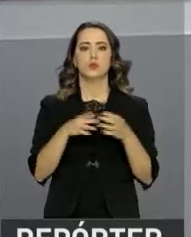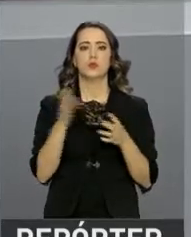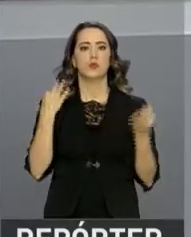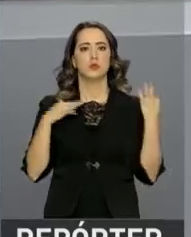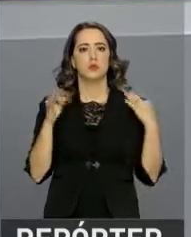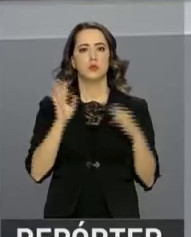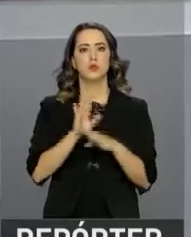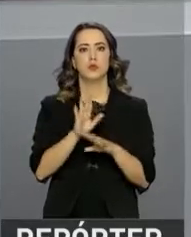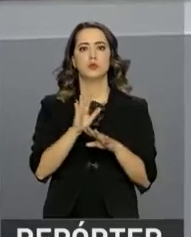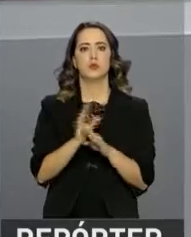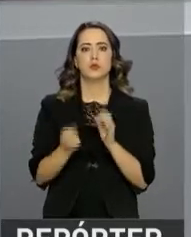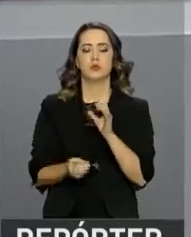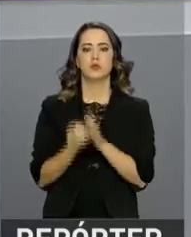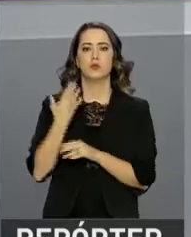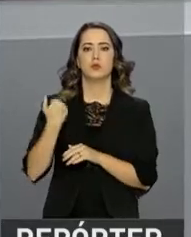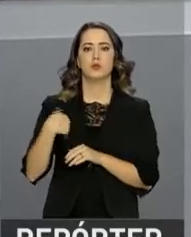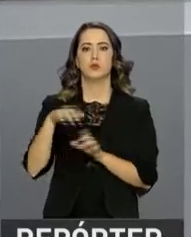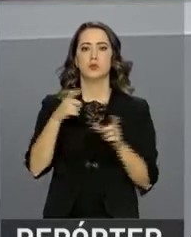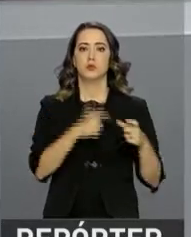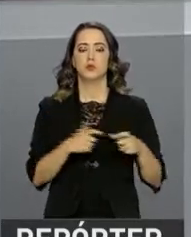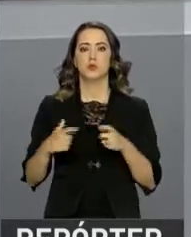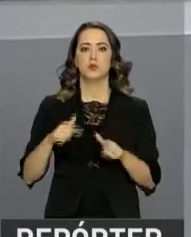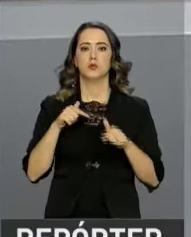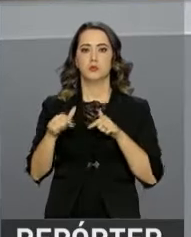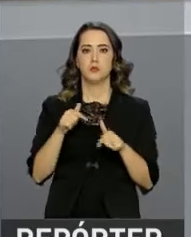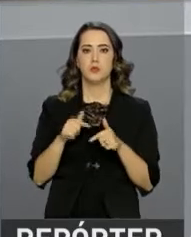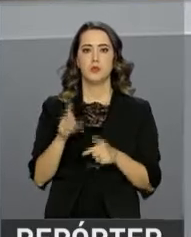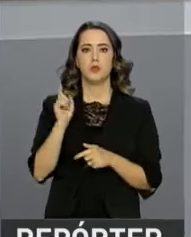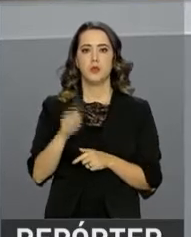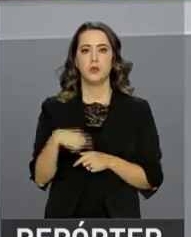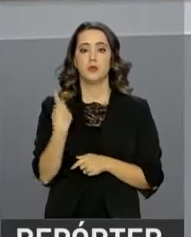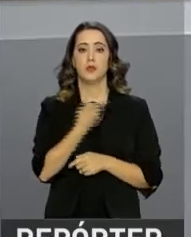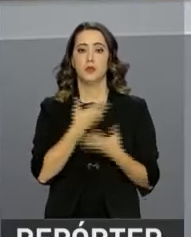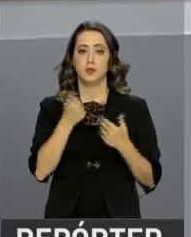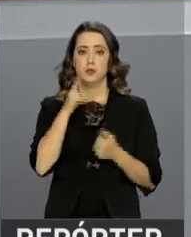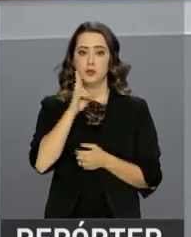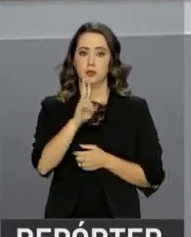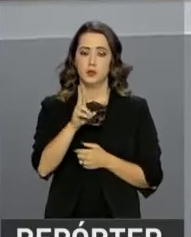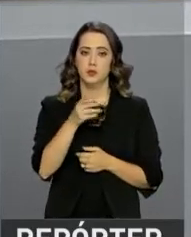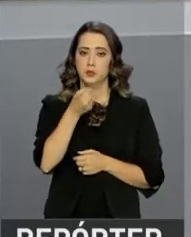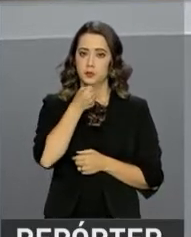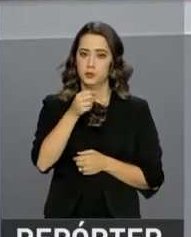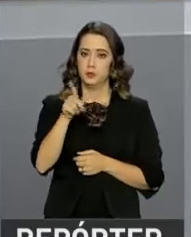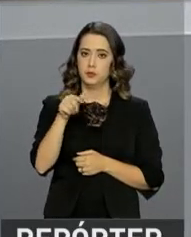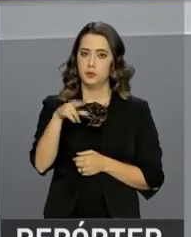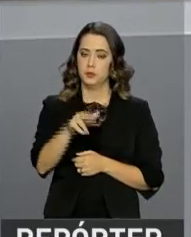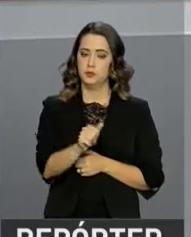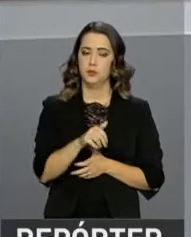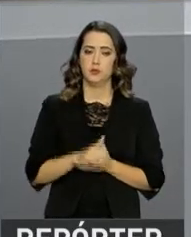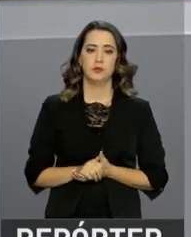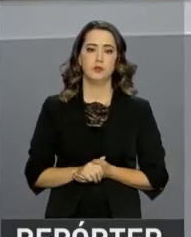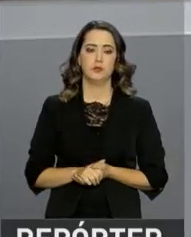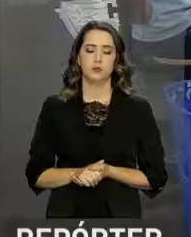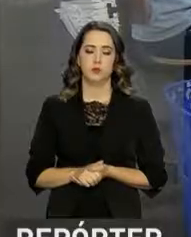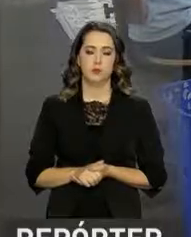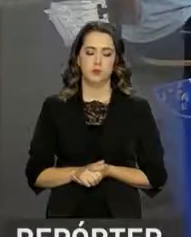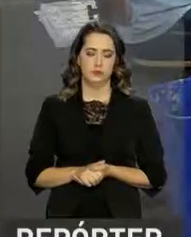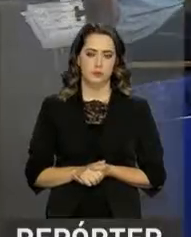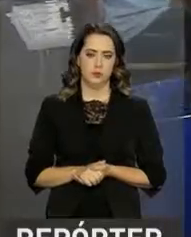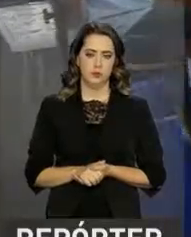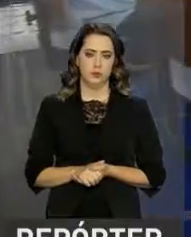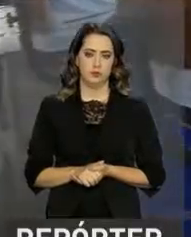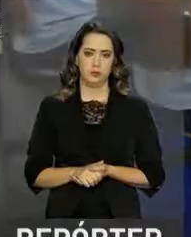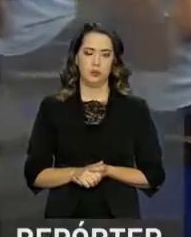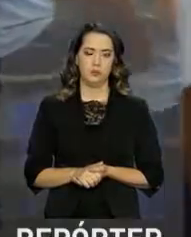de turismo tem ajudado a criar mais postos de trabalho. É o que nós vamos ver agora na reportagem de Luana Karen.